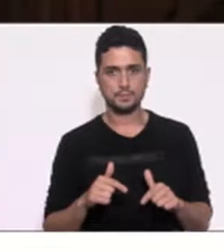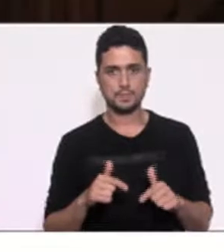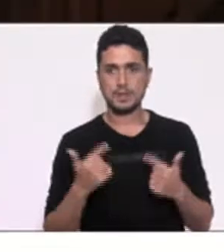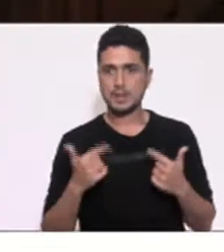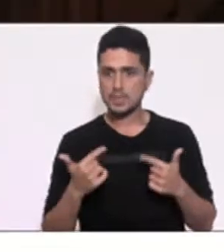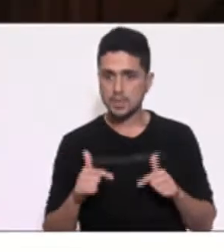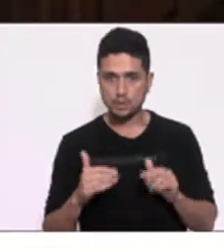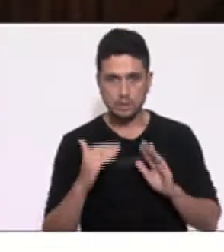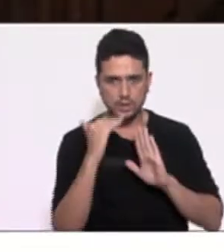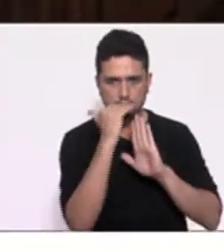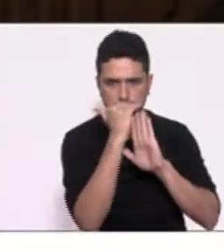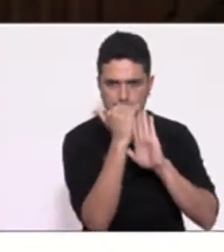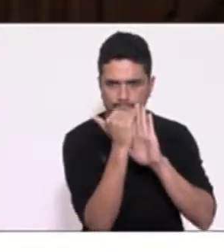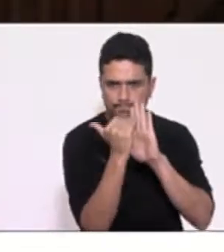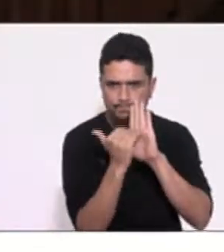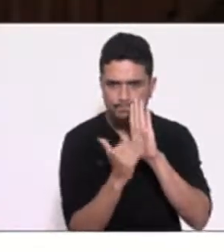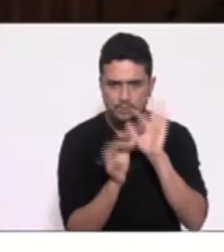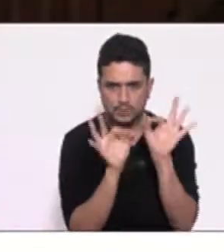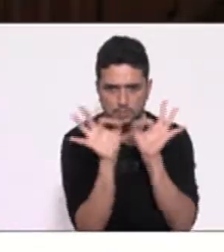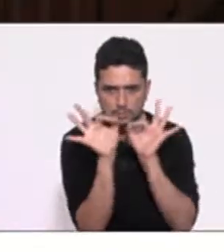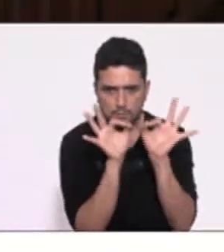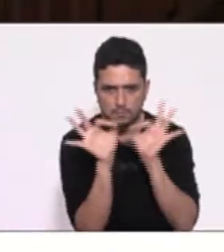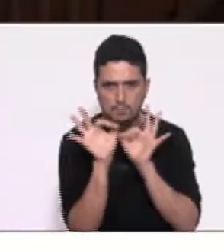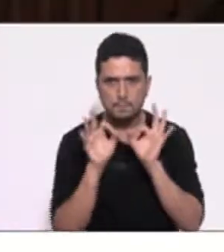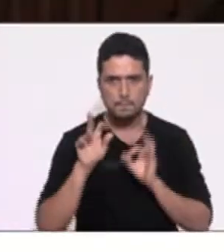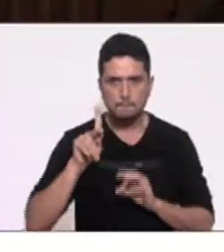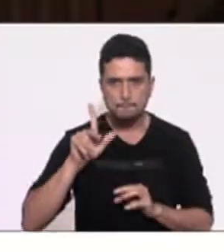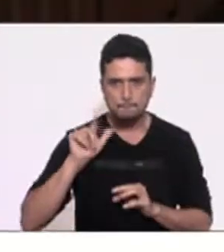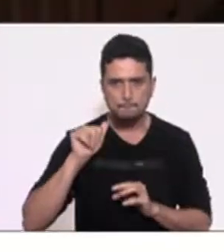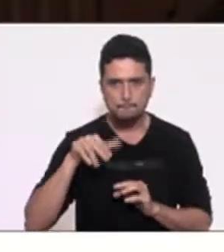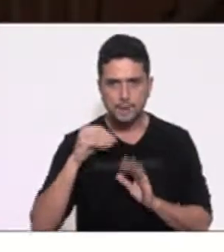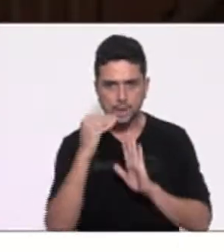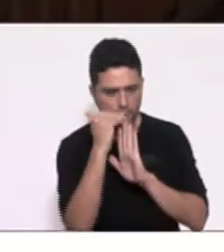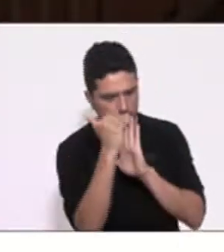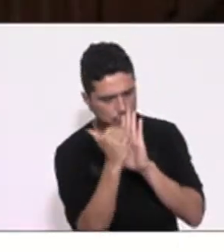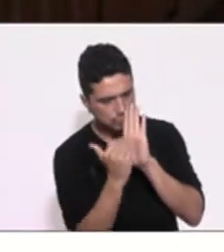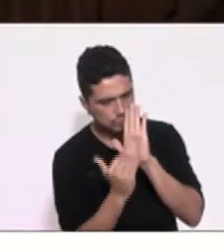analisou, não atualizou o seu Plano Estadual de Educação